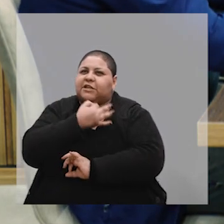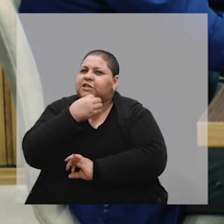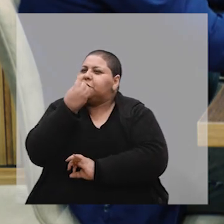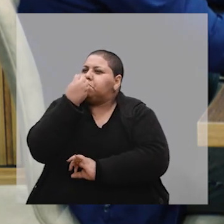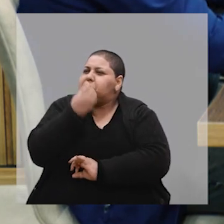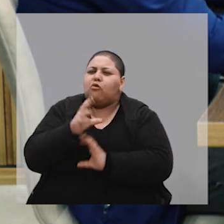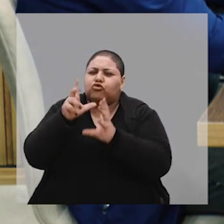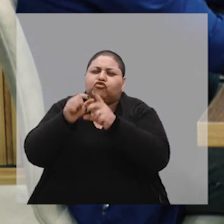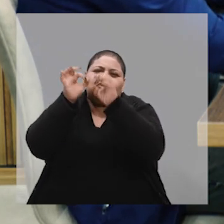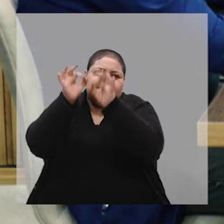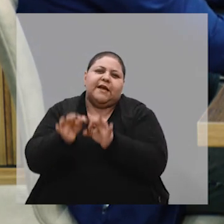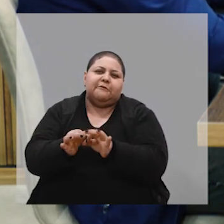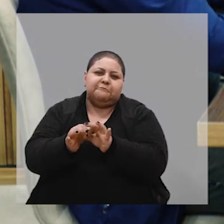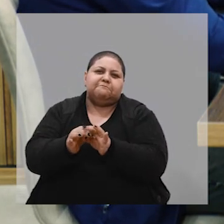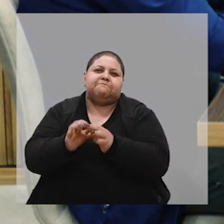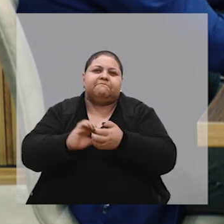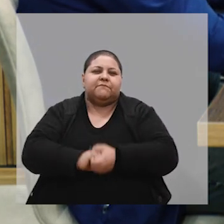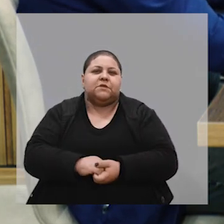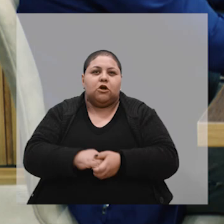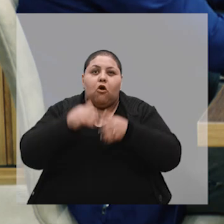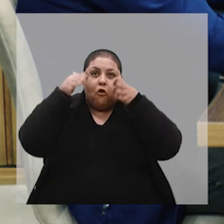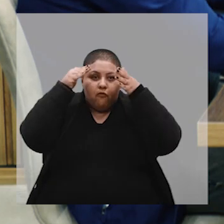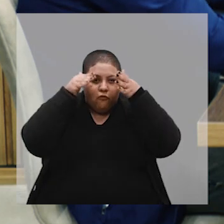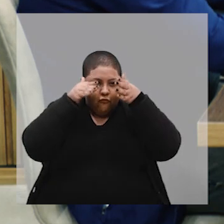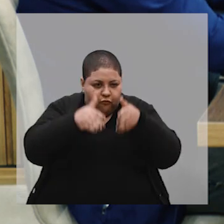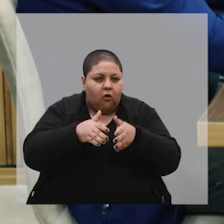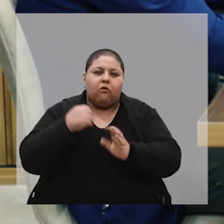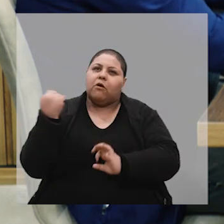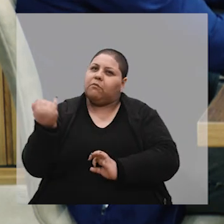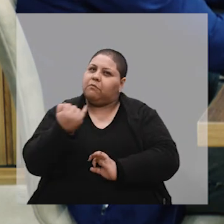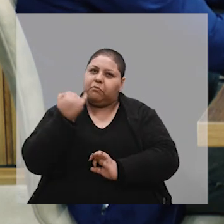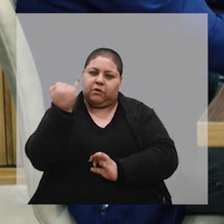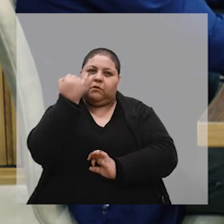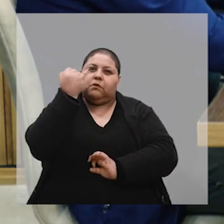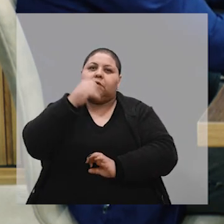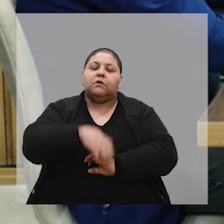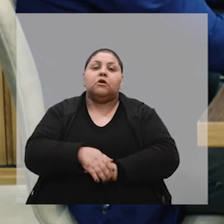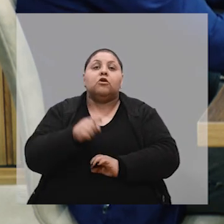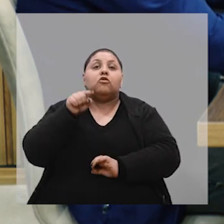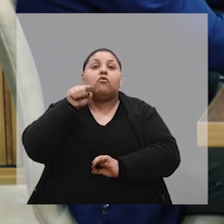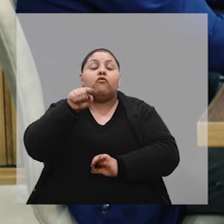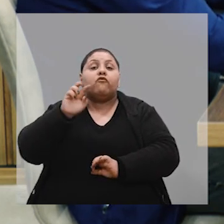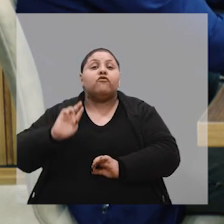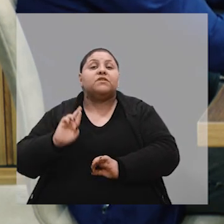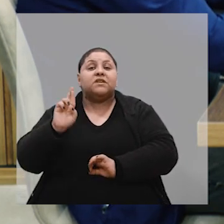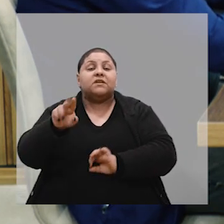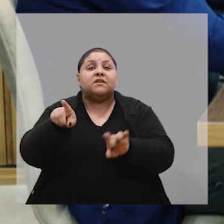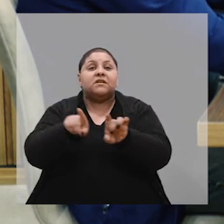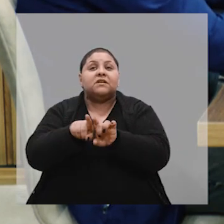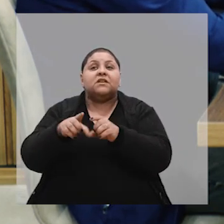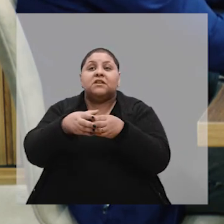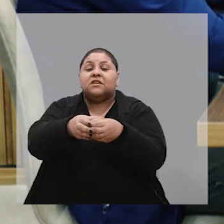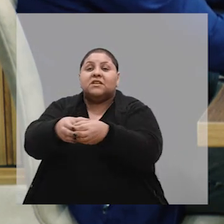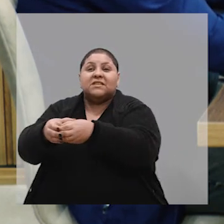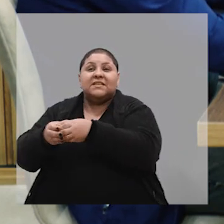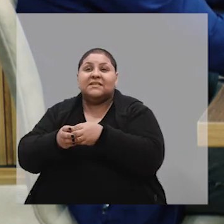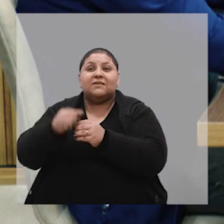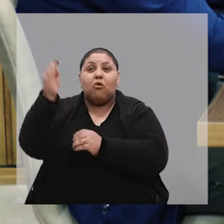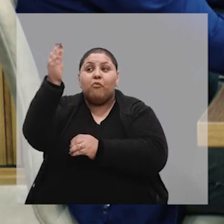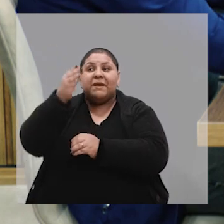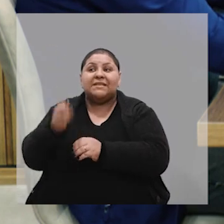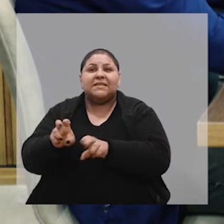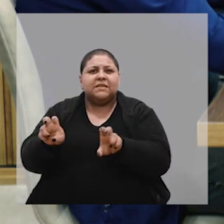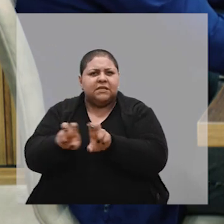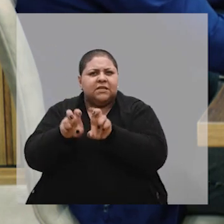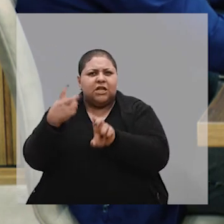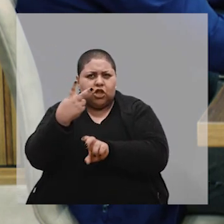isso, que bom que deu certo. Fantástico. É. A persistência, né, A persistência, é fundamental. Você representou também a seleção brasileira de futsal,